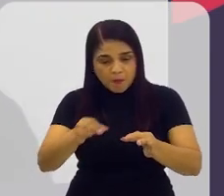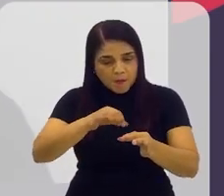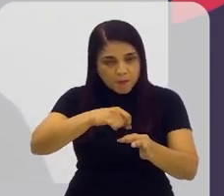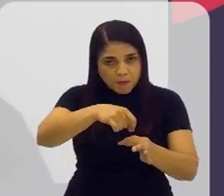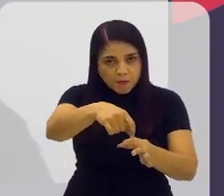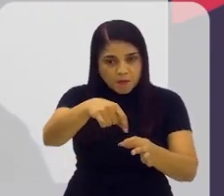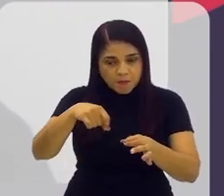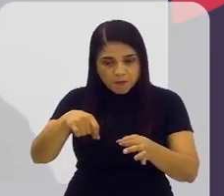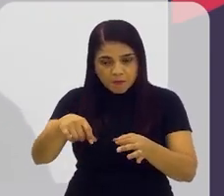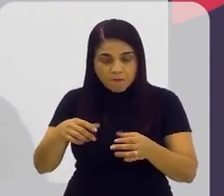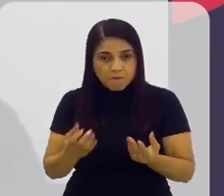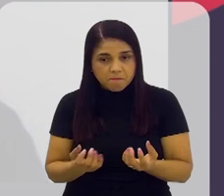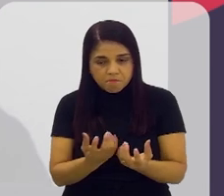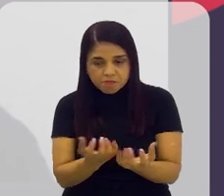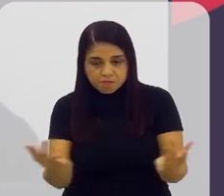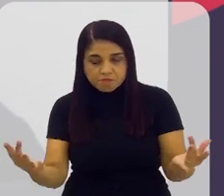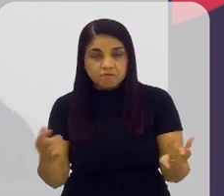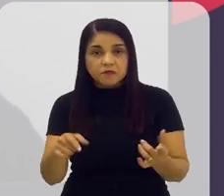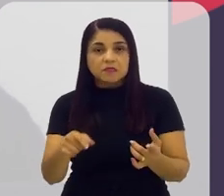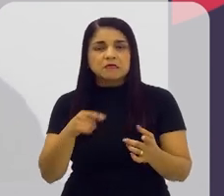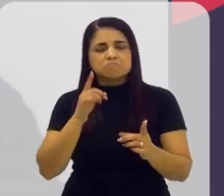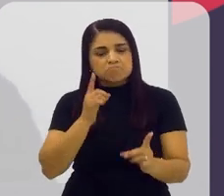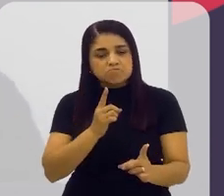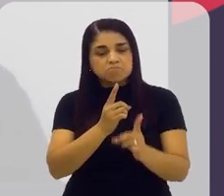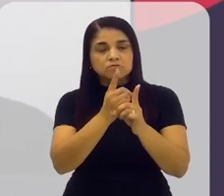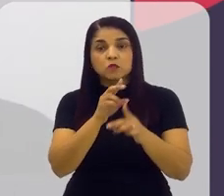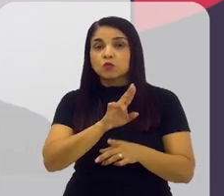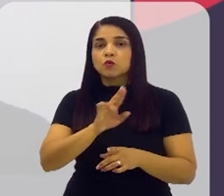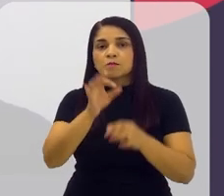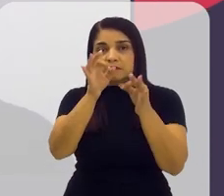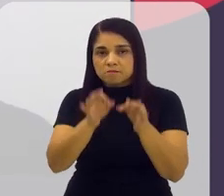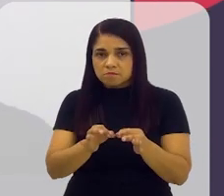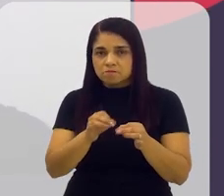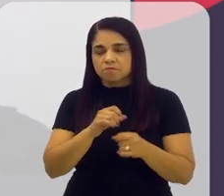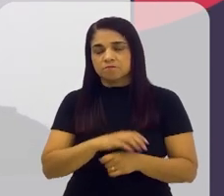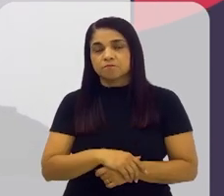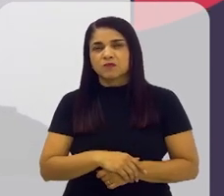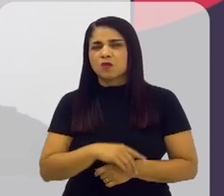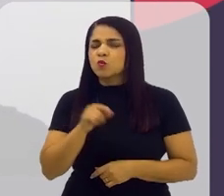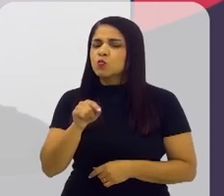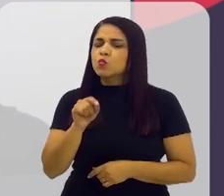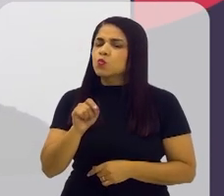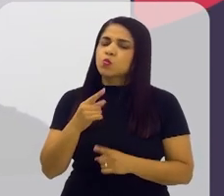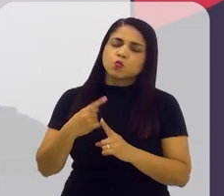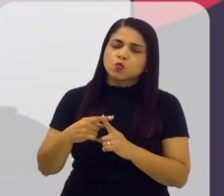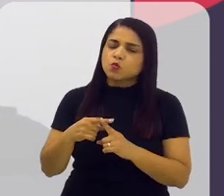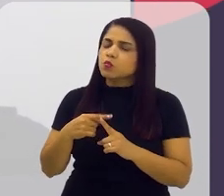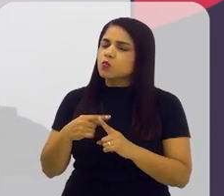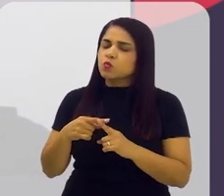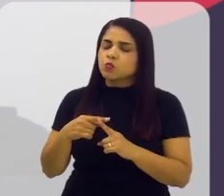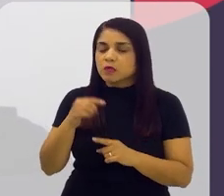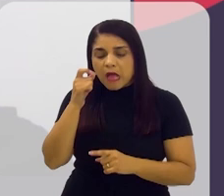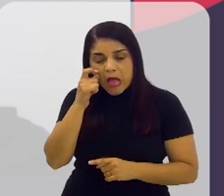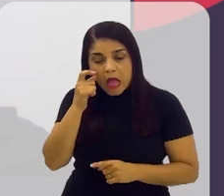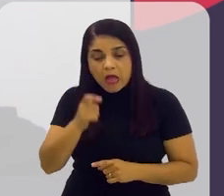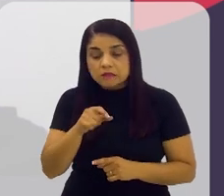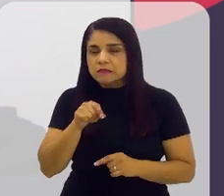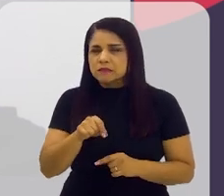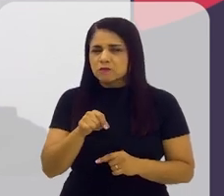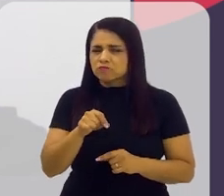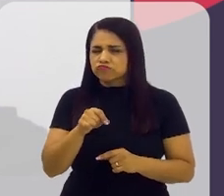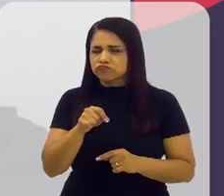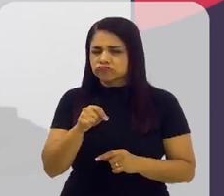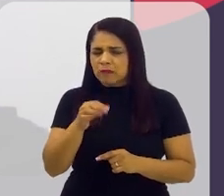confirmar a identificação precisa da espécie. Mas o que foi que te chamou a atenção nela, assim?